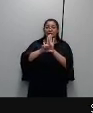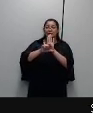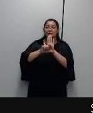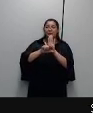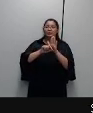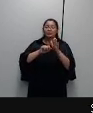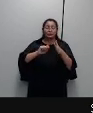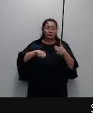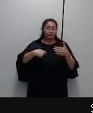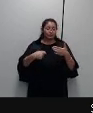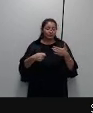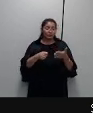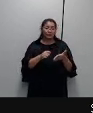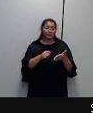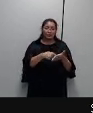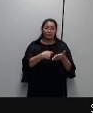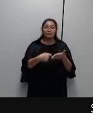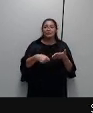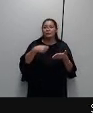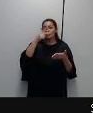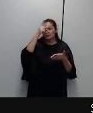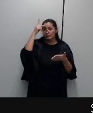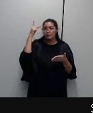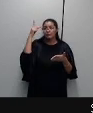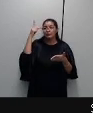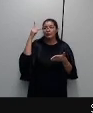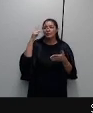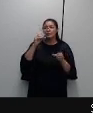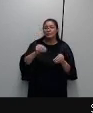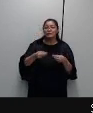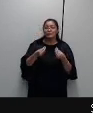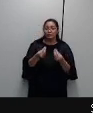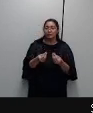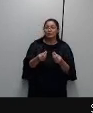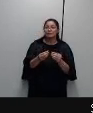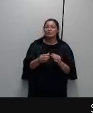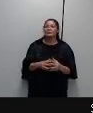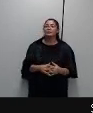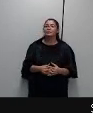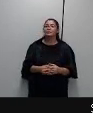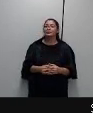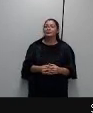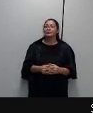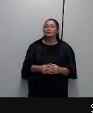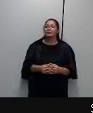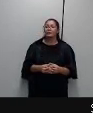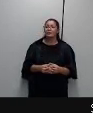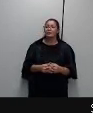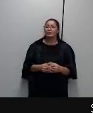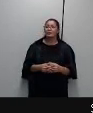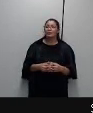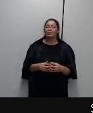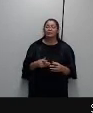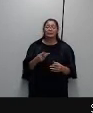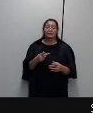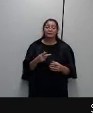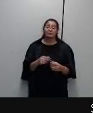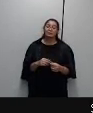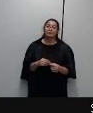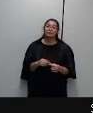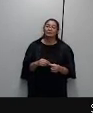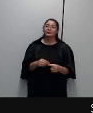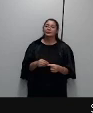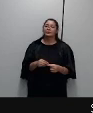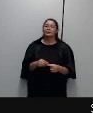na sua vocação primeira e sobrevivem portanto a